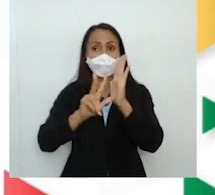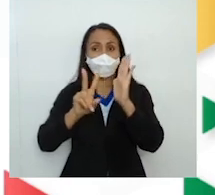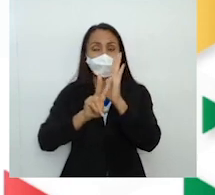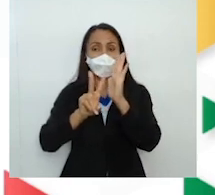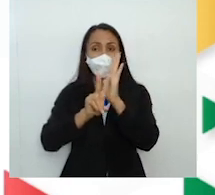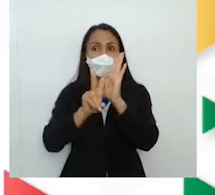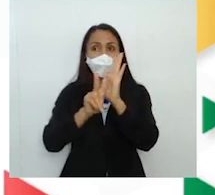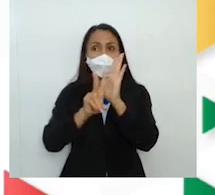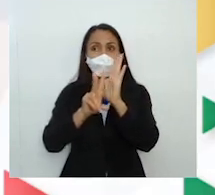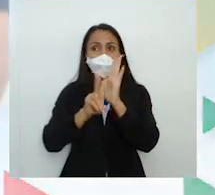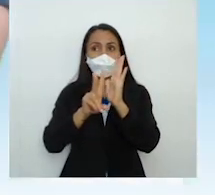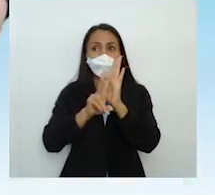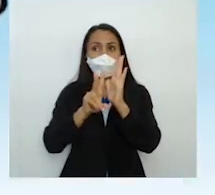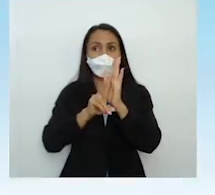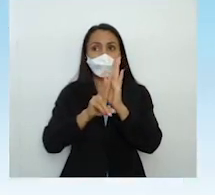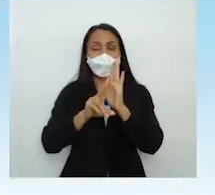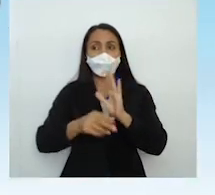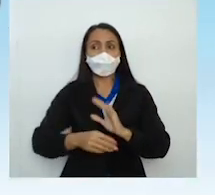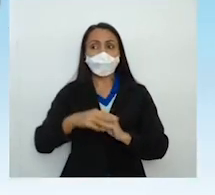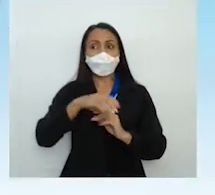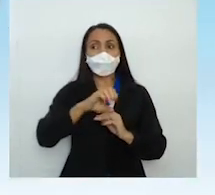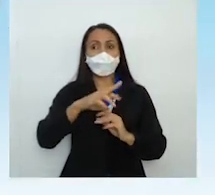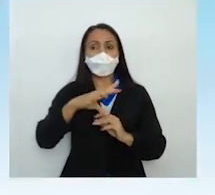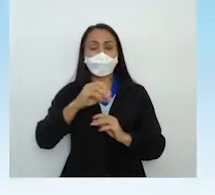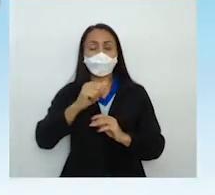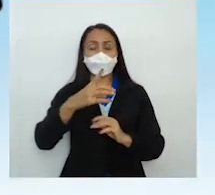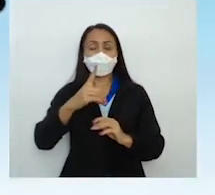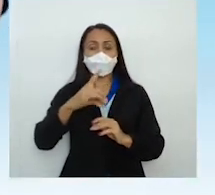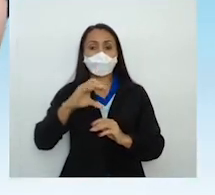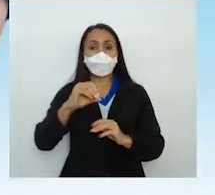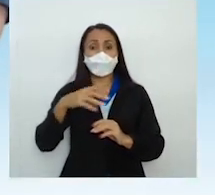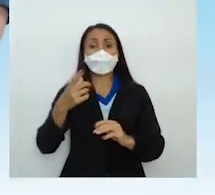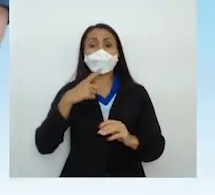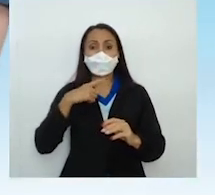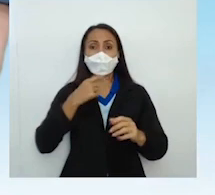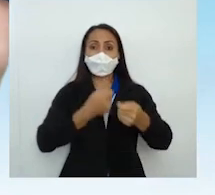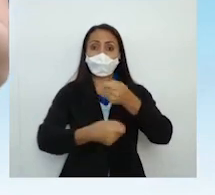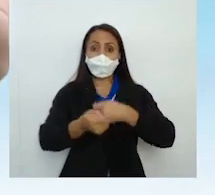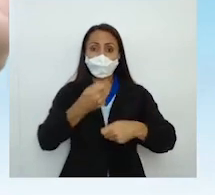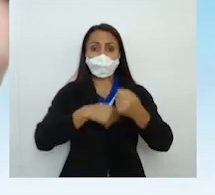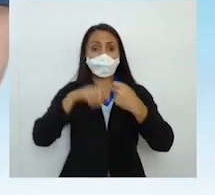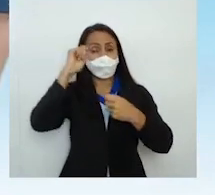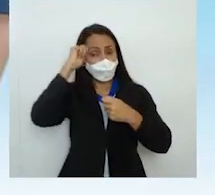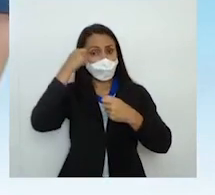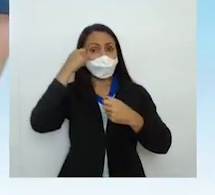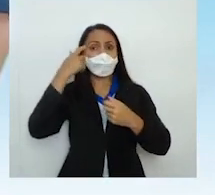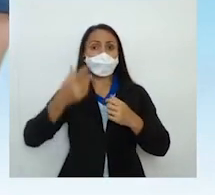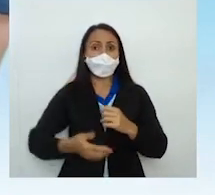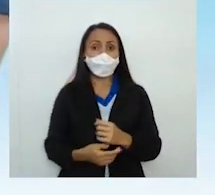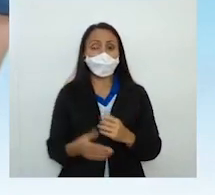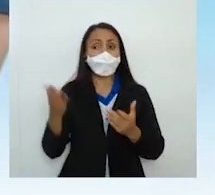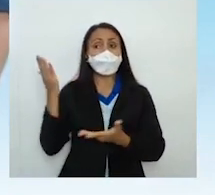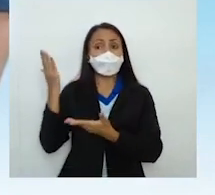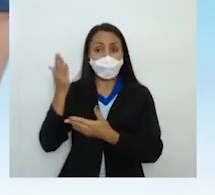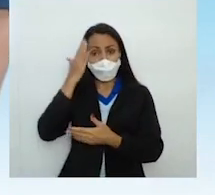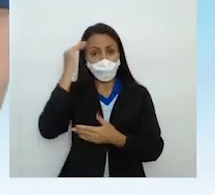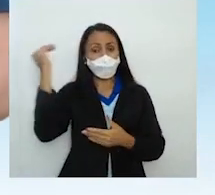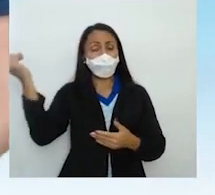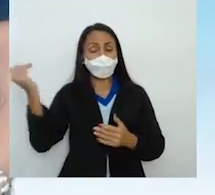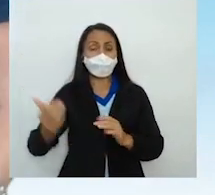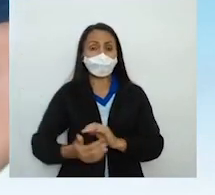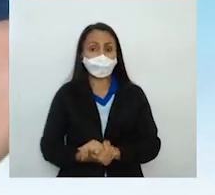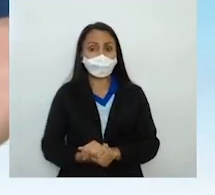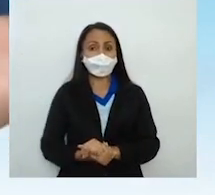os mercados aqui de Pernambuco, inclusive o de Igaraçu, eles tinham negociação de escravos, né? O mercado da Boa Vista era um dos mais famosos, onde,